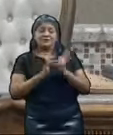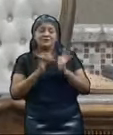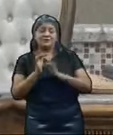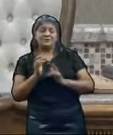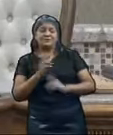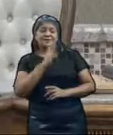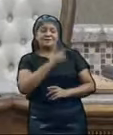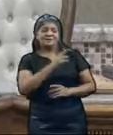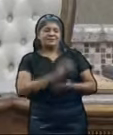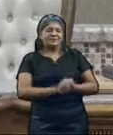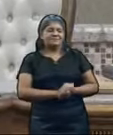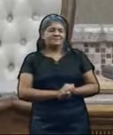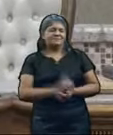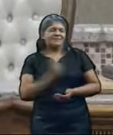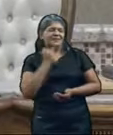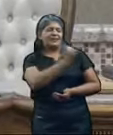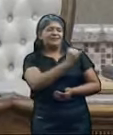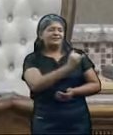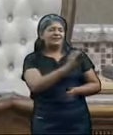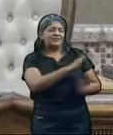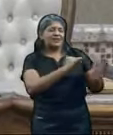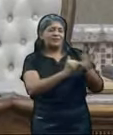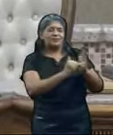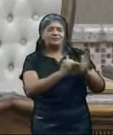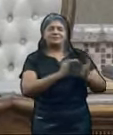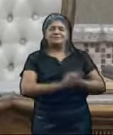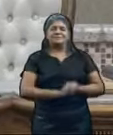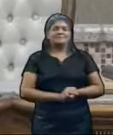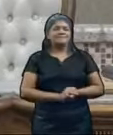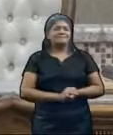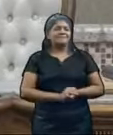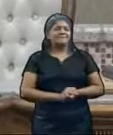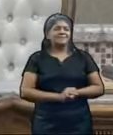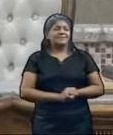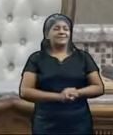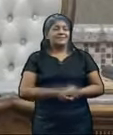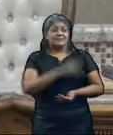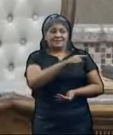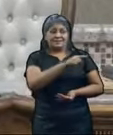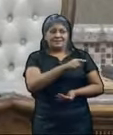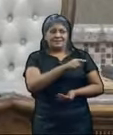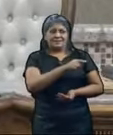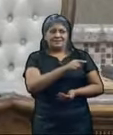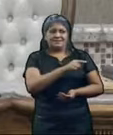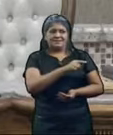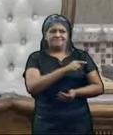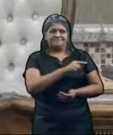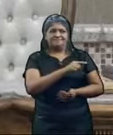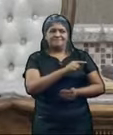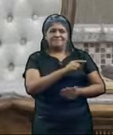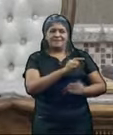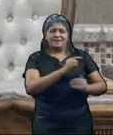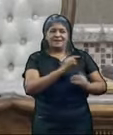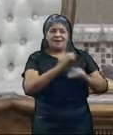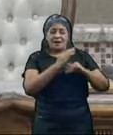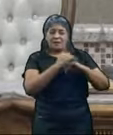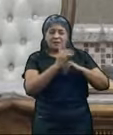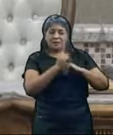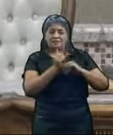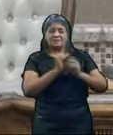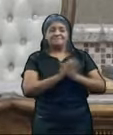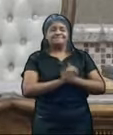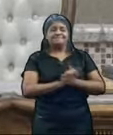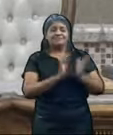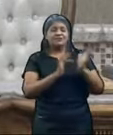na verdade na verdade vos digo que me buscais não pelos sinais que vistes